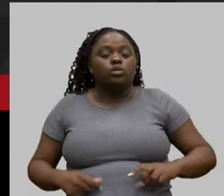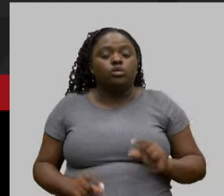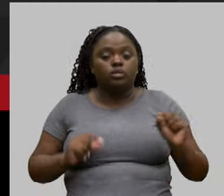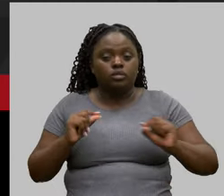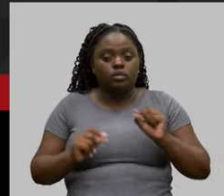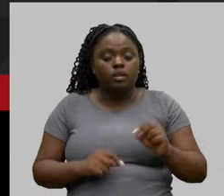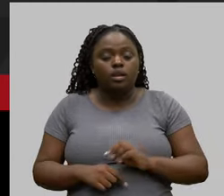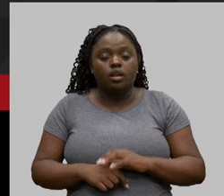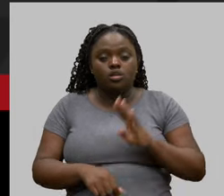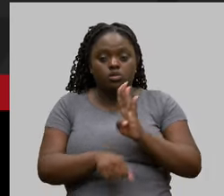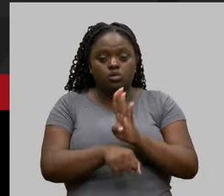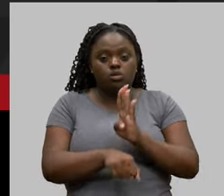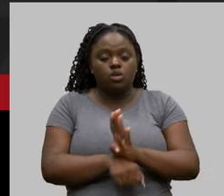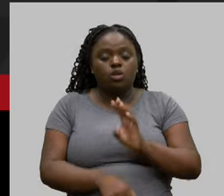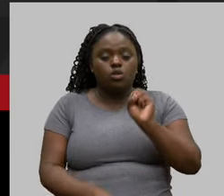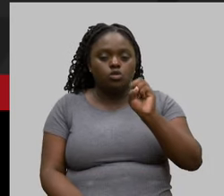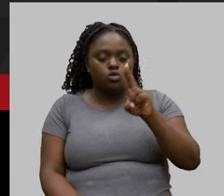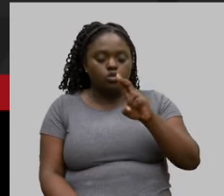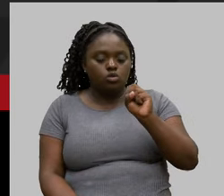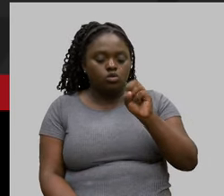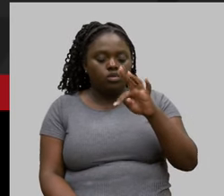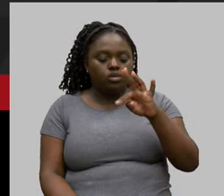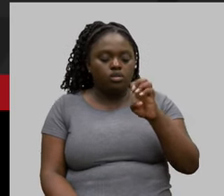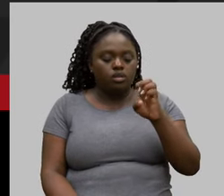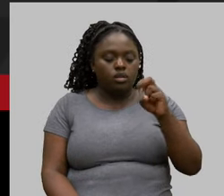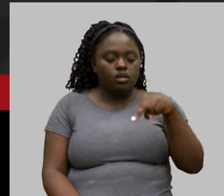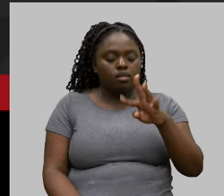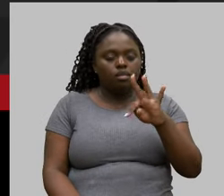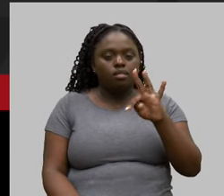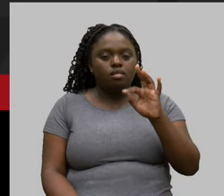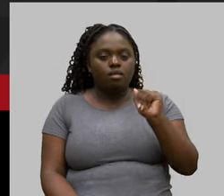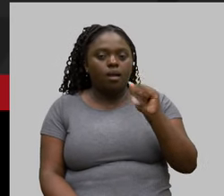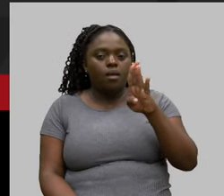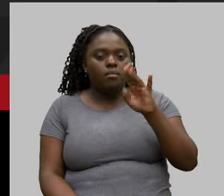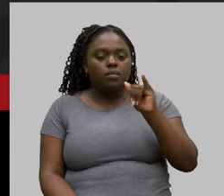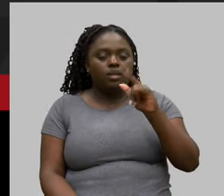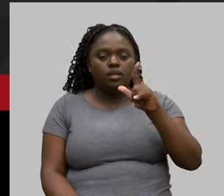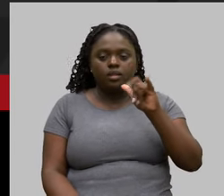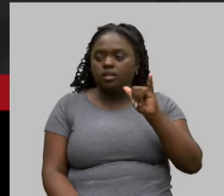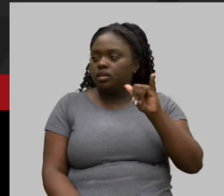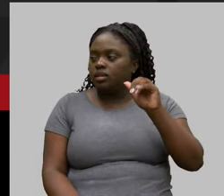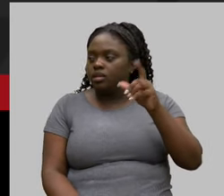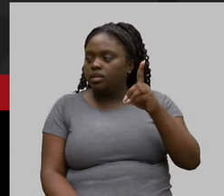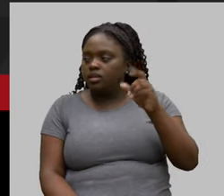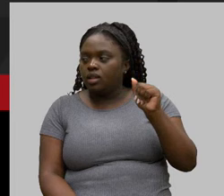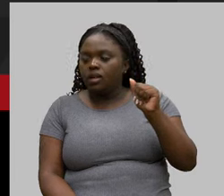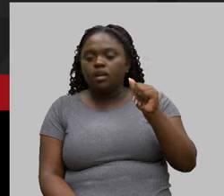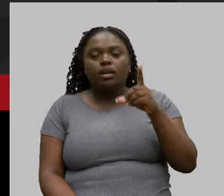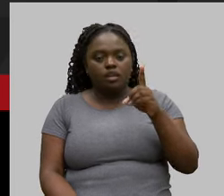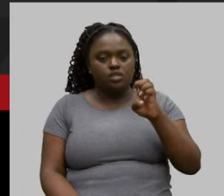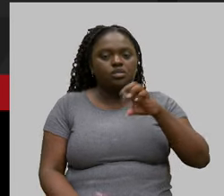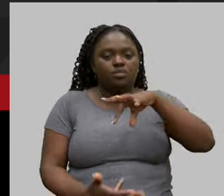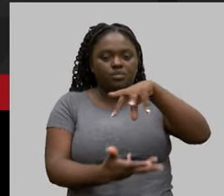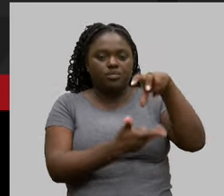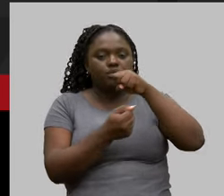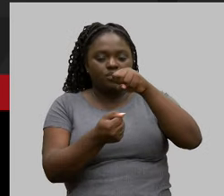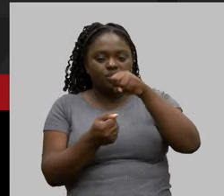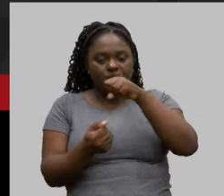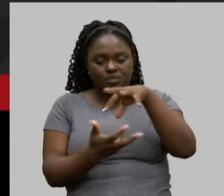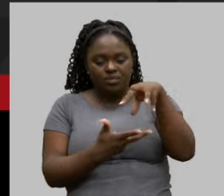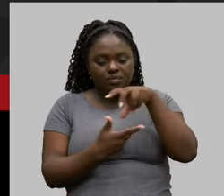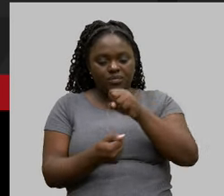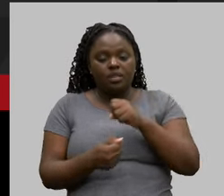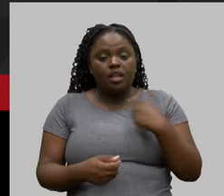sustentabilidade Então essa daqui é a nossa visão visão lá do nosso departamento que a gente Garanta uma previdência que a gente trabalhe para uma